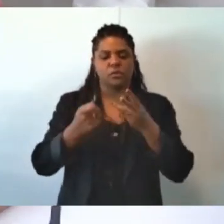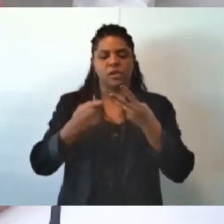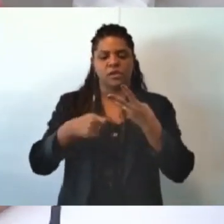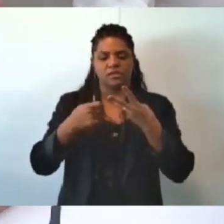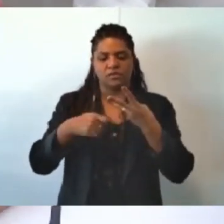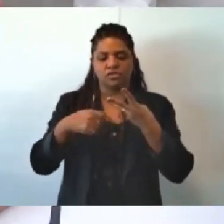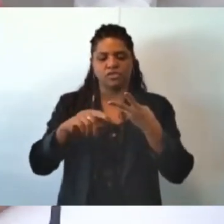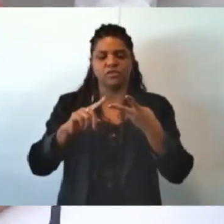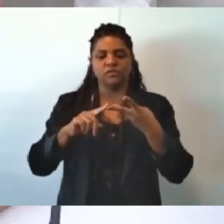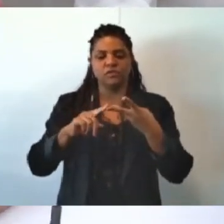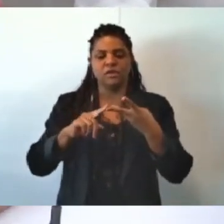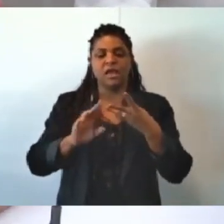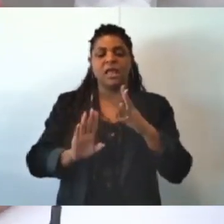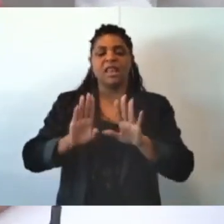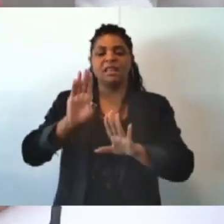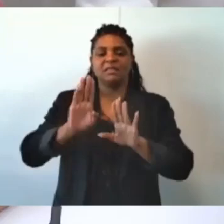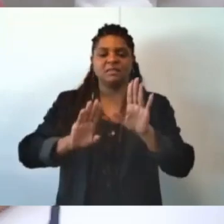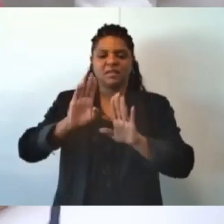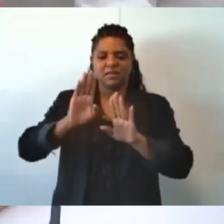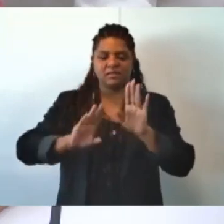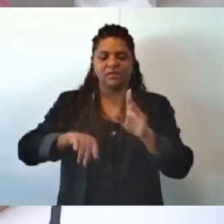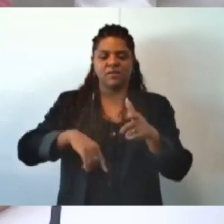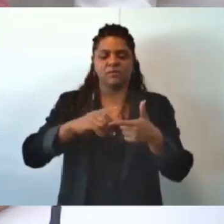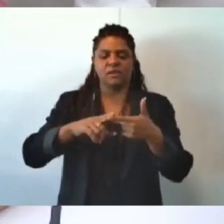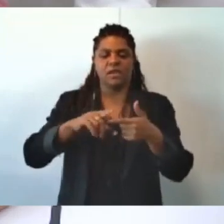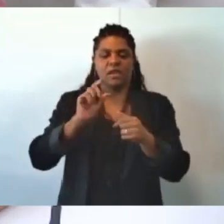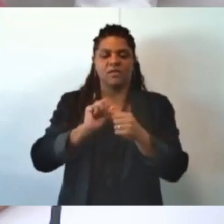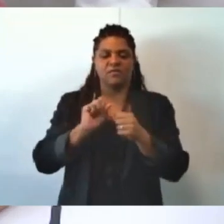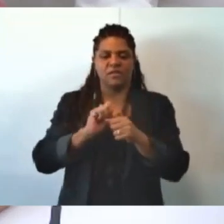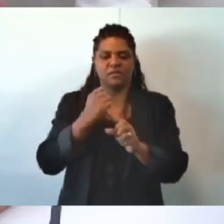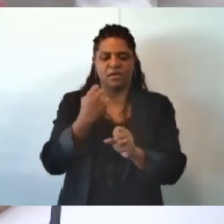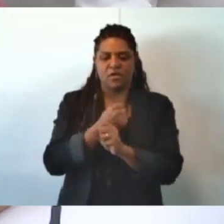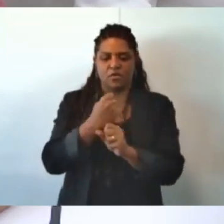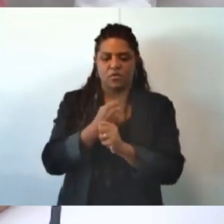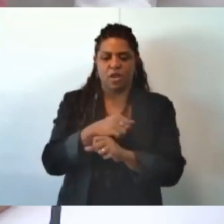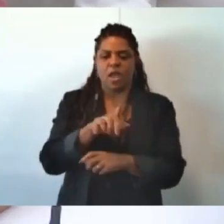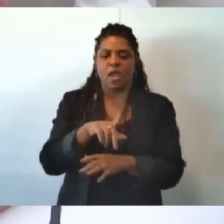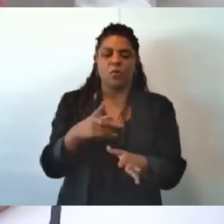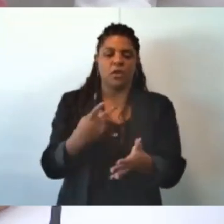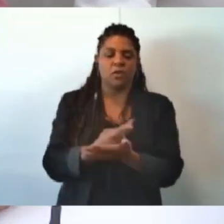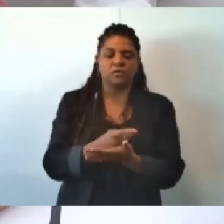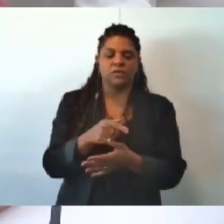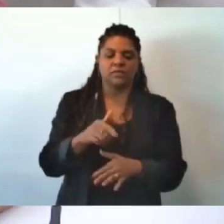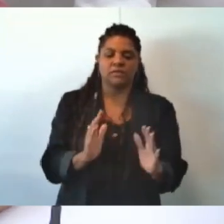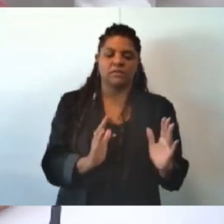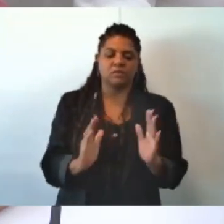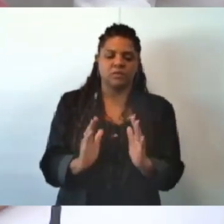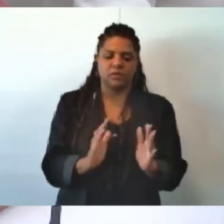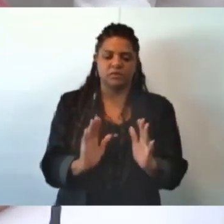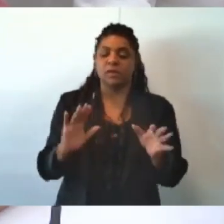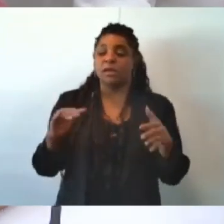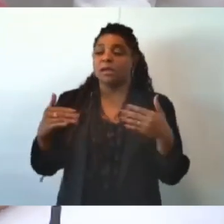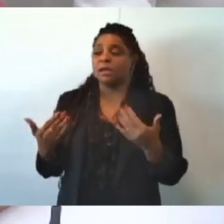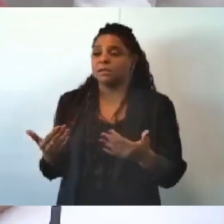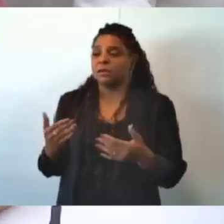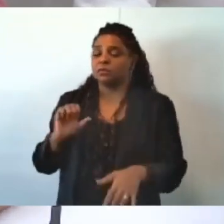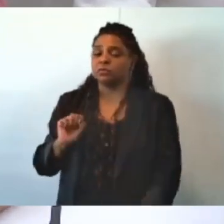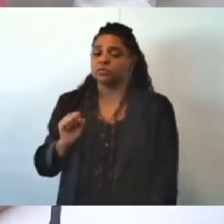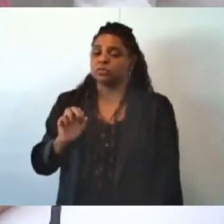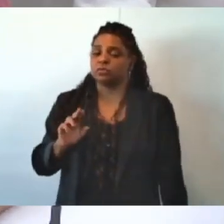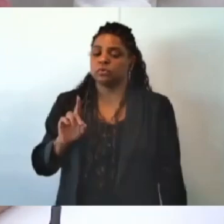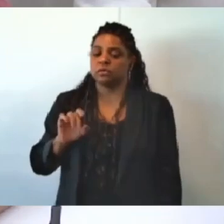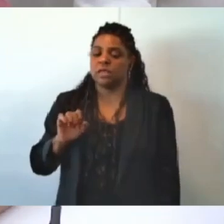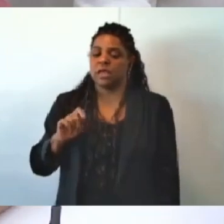obra. E é o que nós estamos fazendo neste momento. Então, a SUDECAP pode esclarecer quanto a cronograma de obra, valor de